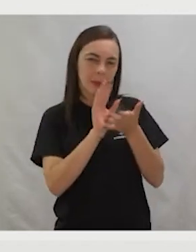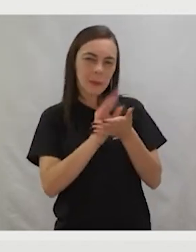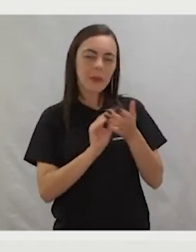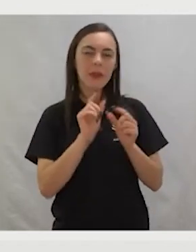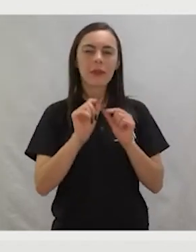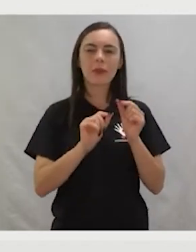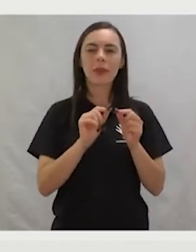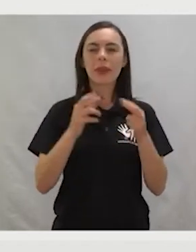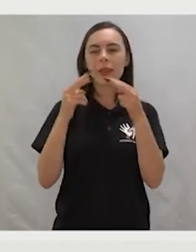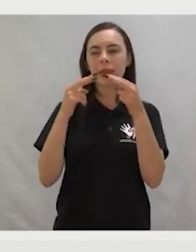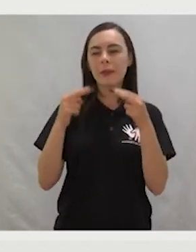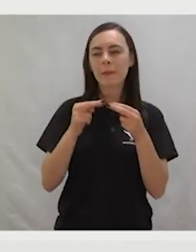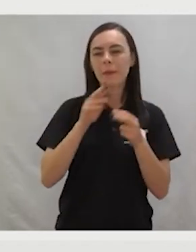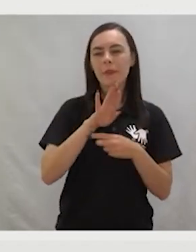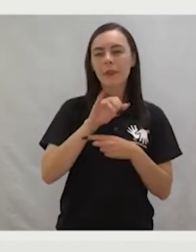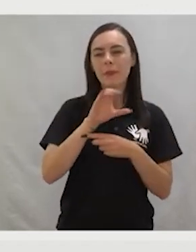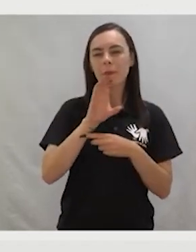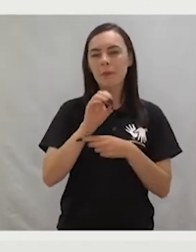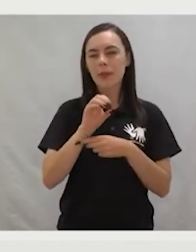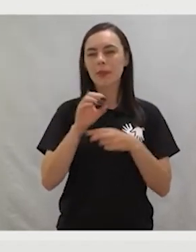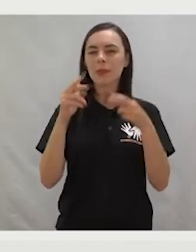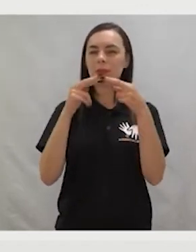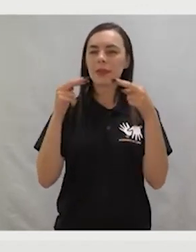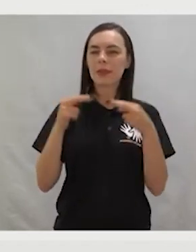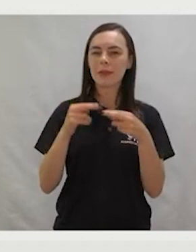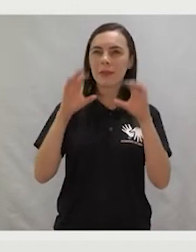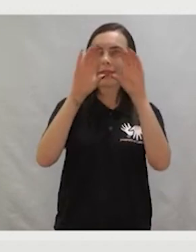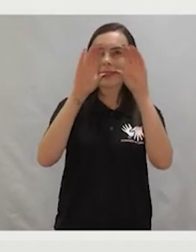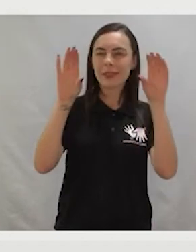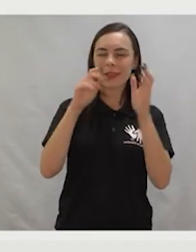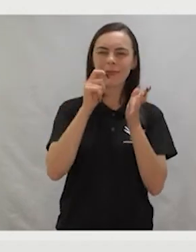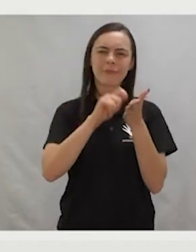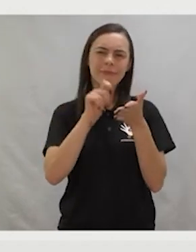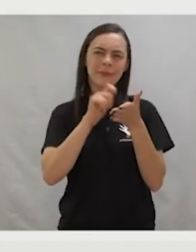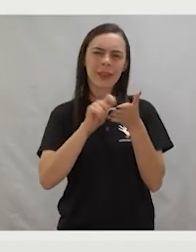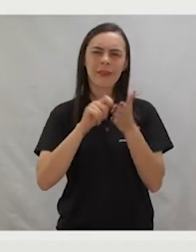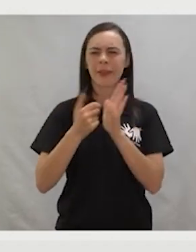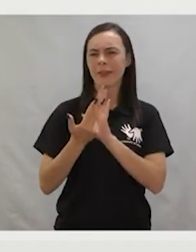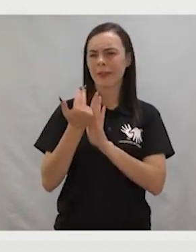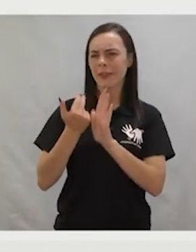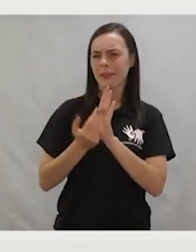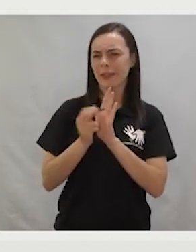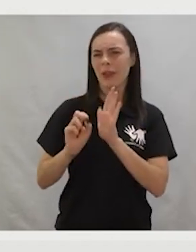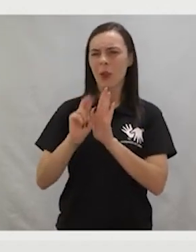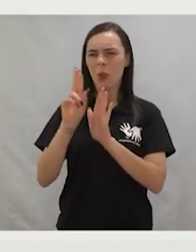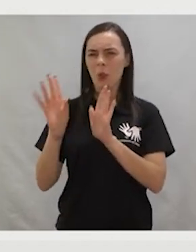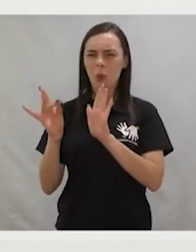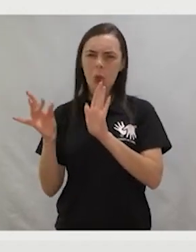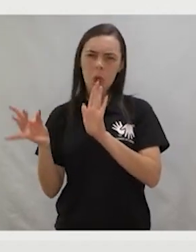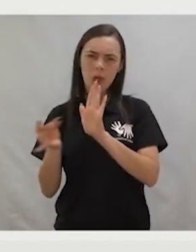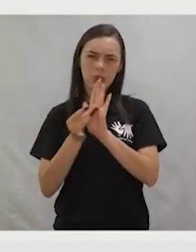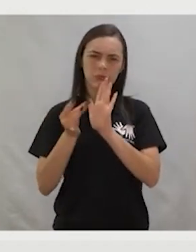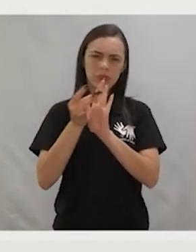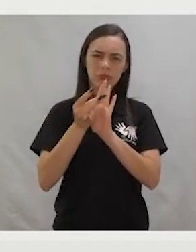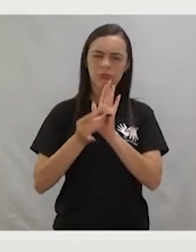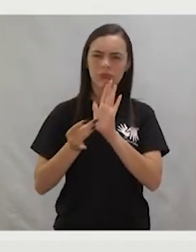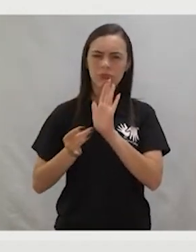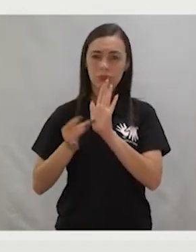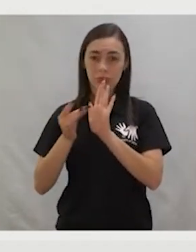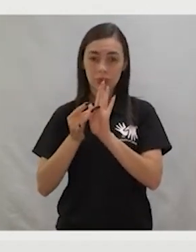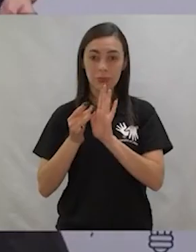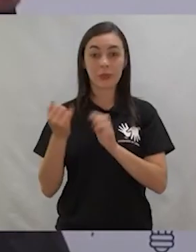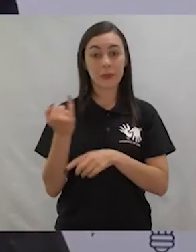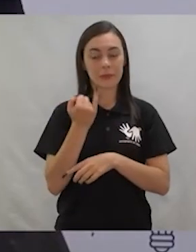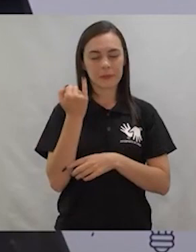com bico, o que rimava com céu, poderia escrever, poderia desenhar ou até mesmo colar uma